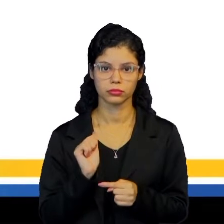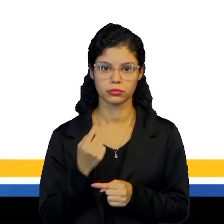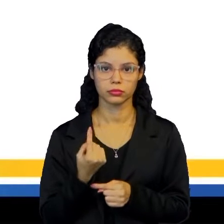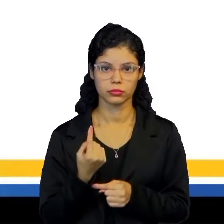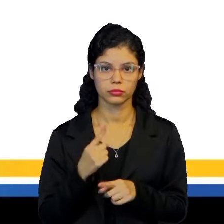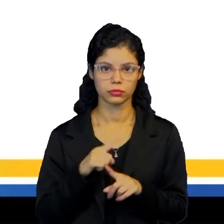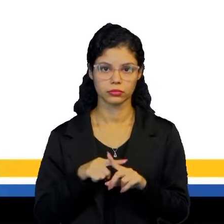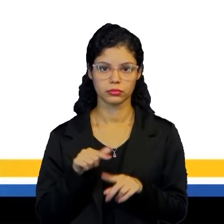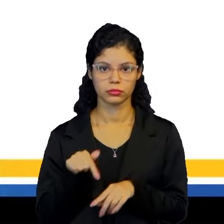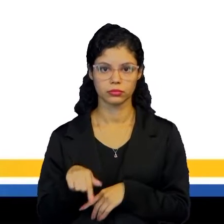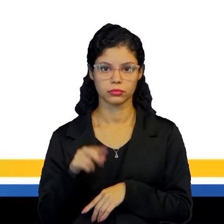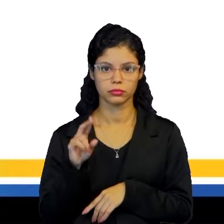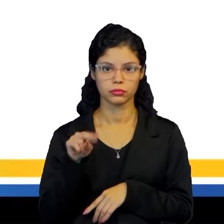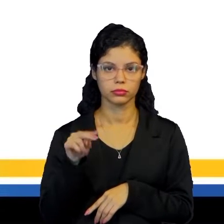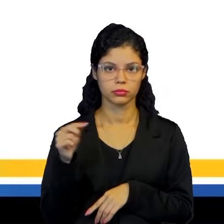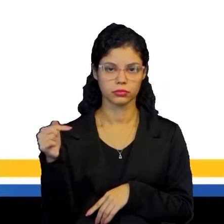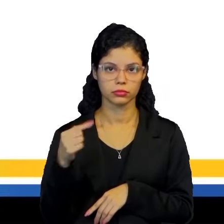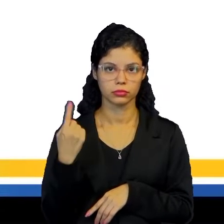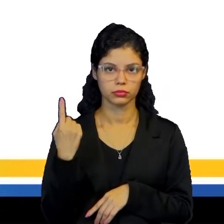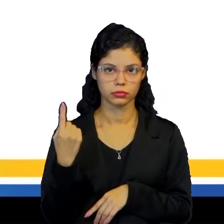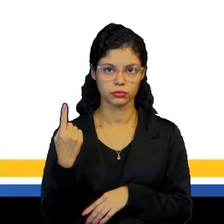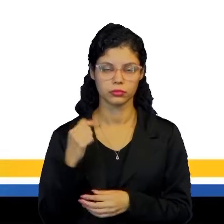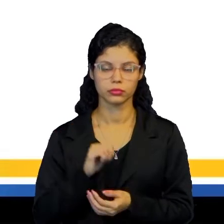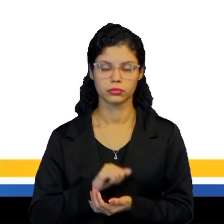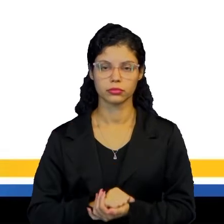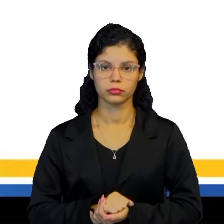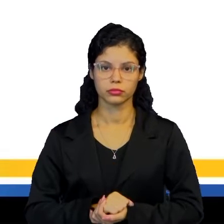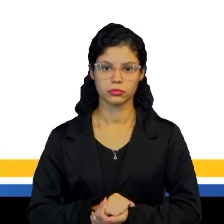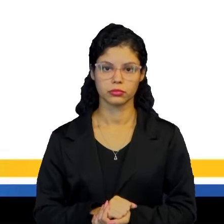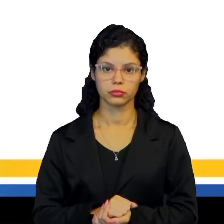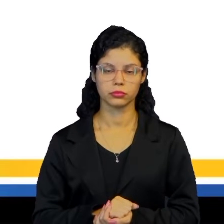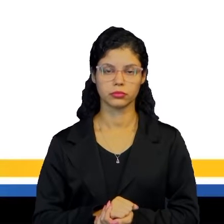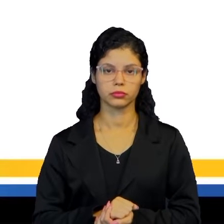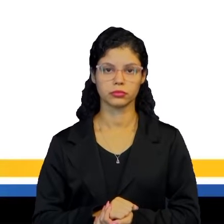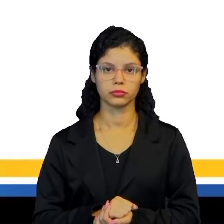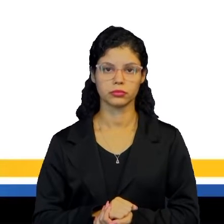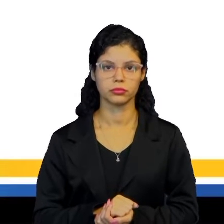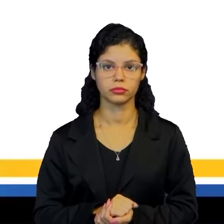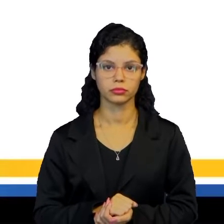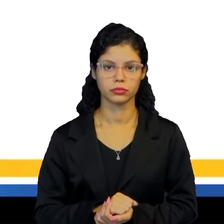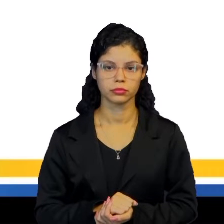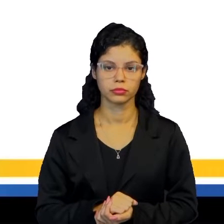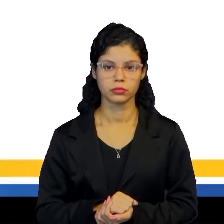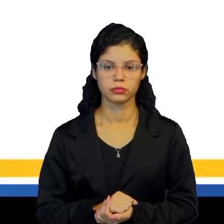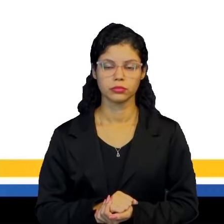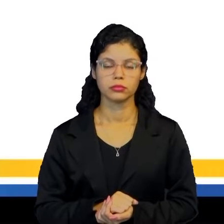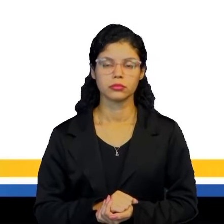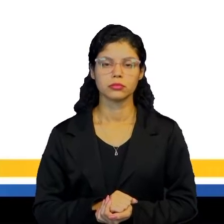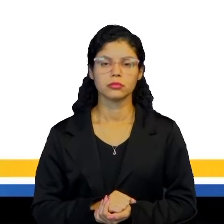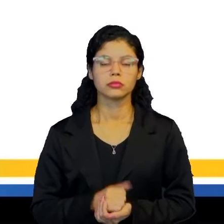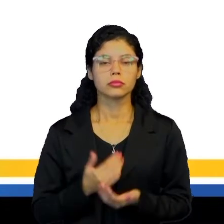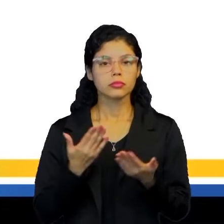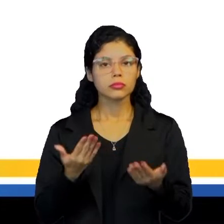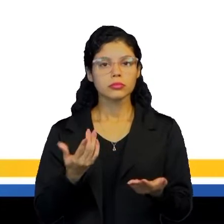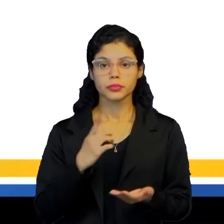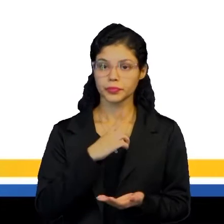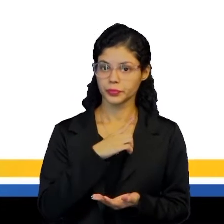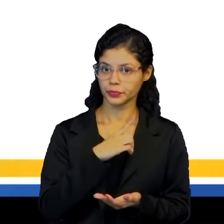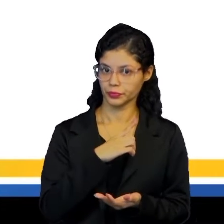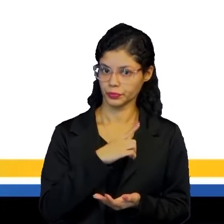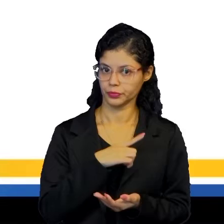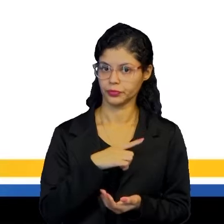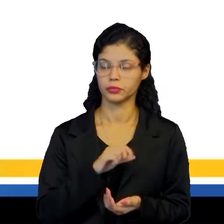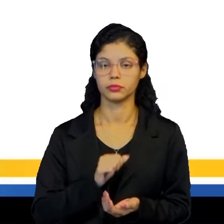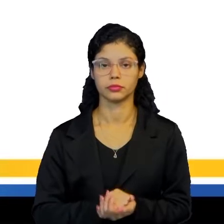mais o A1 vezes Q elevado a N menos 1. Então, aí nós